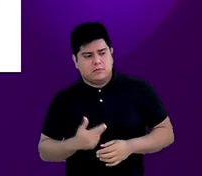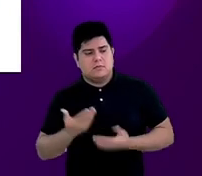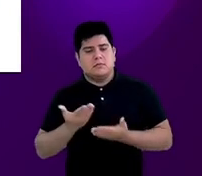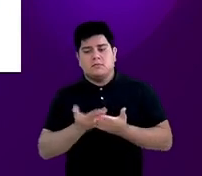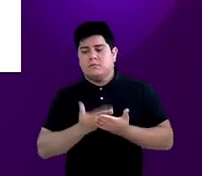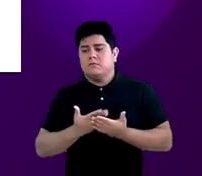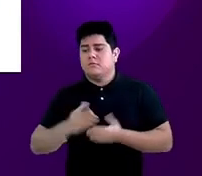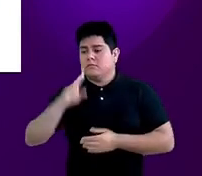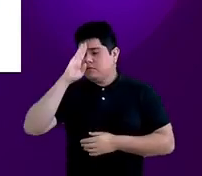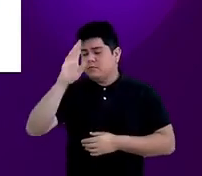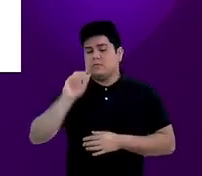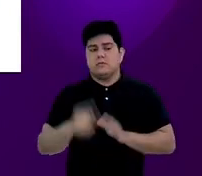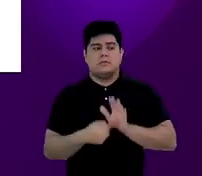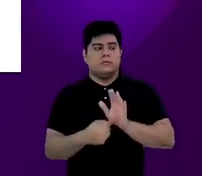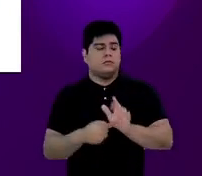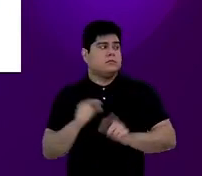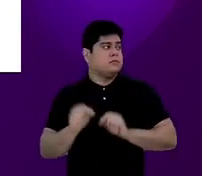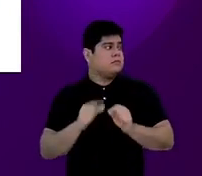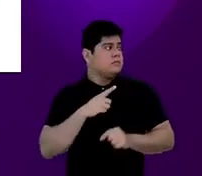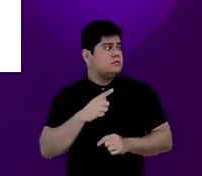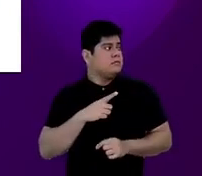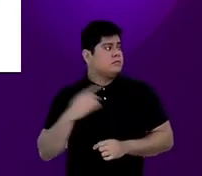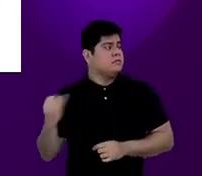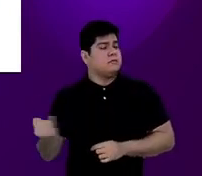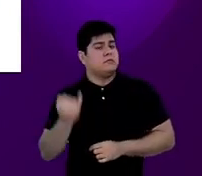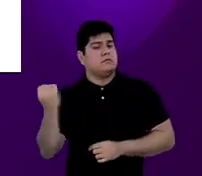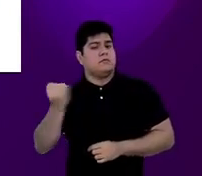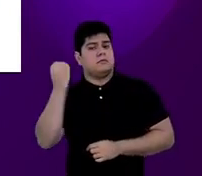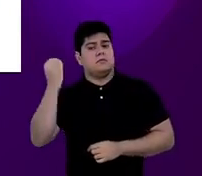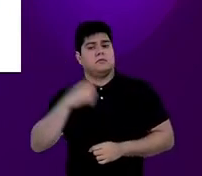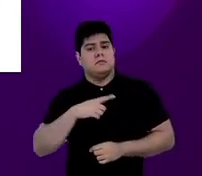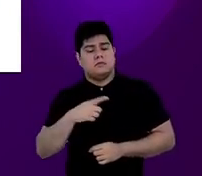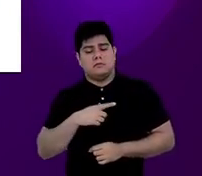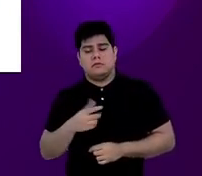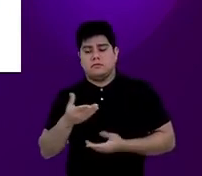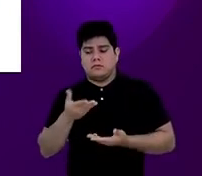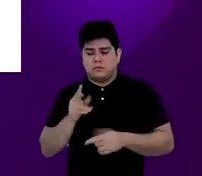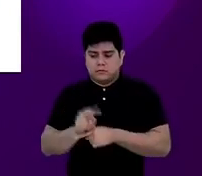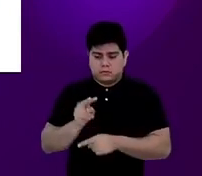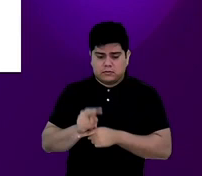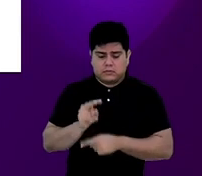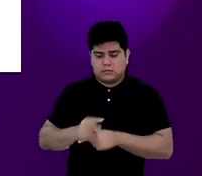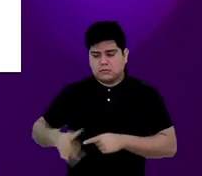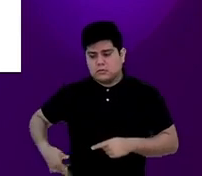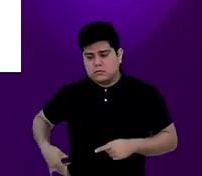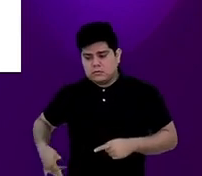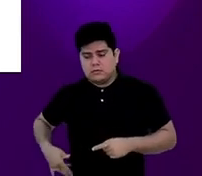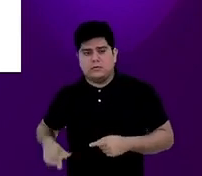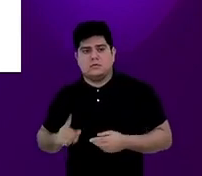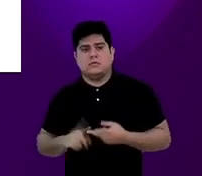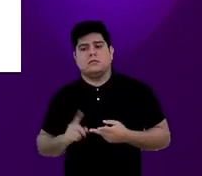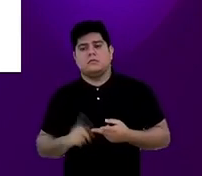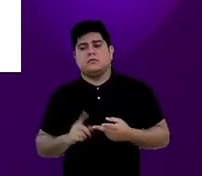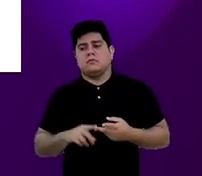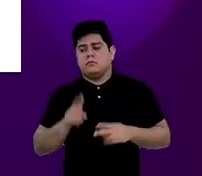principais mostram é que há um ganho importante em isquemia, em preservação renal, em função renal, quando a gente